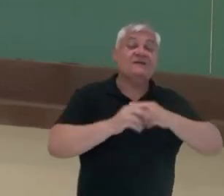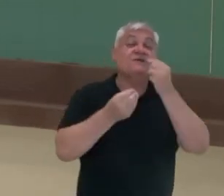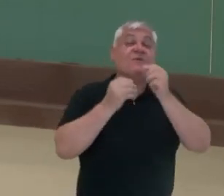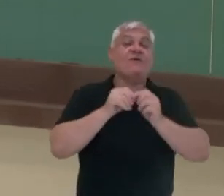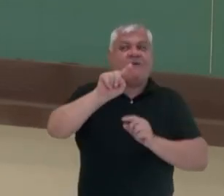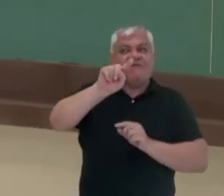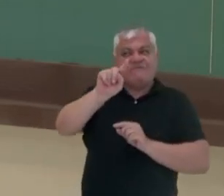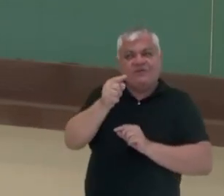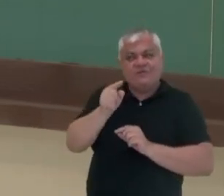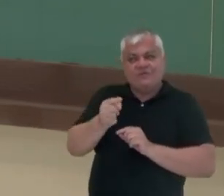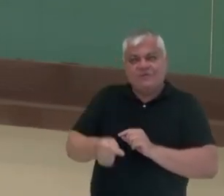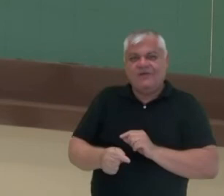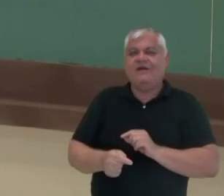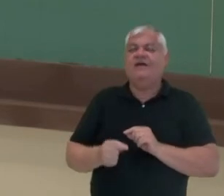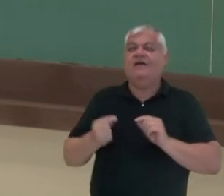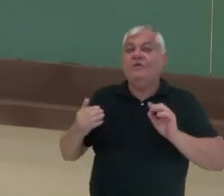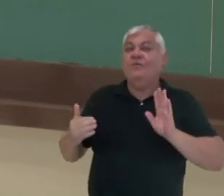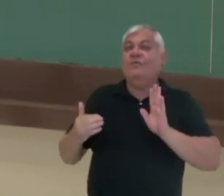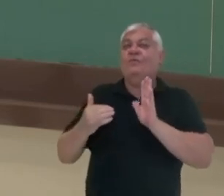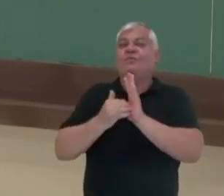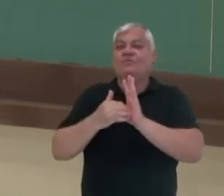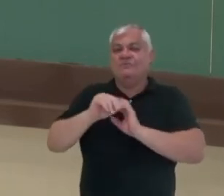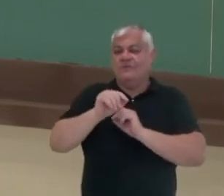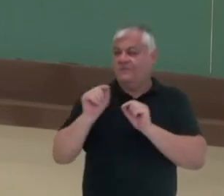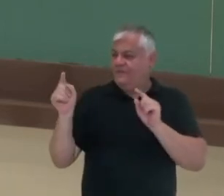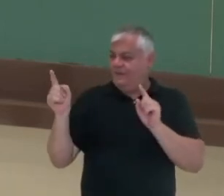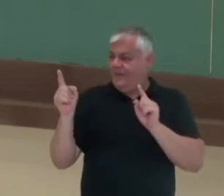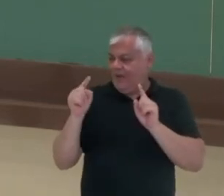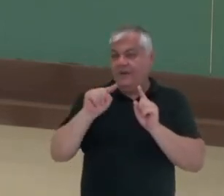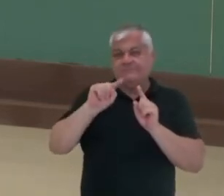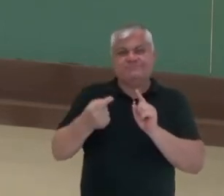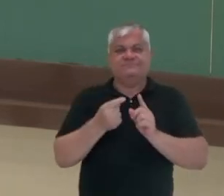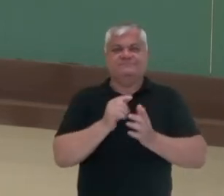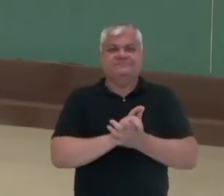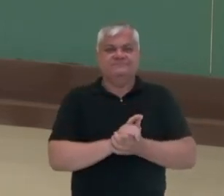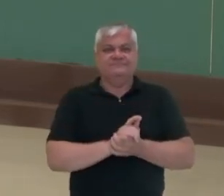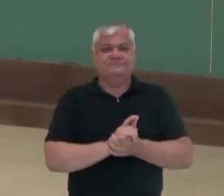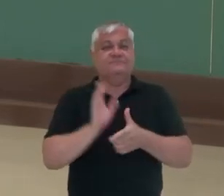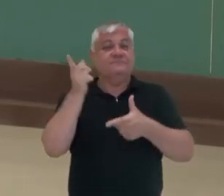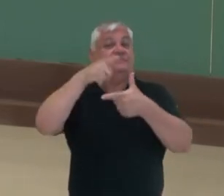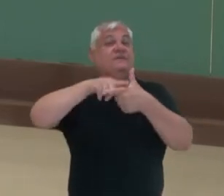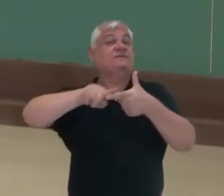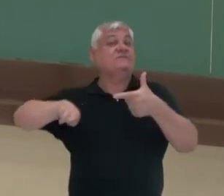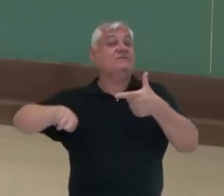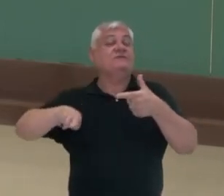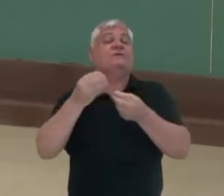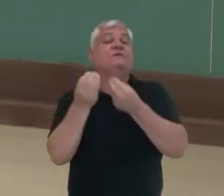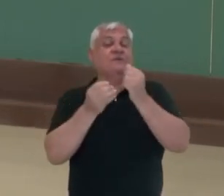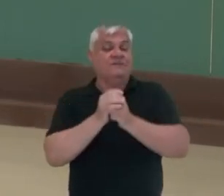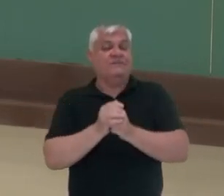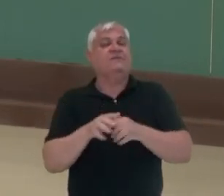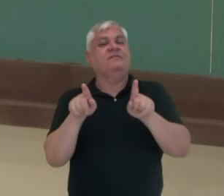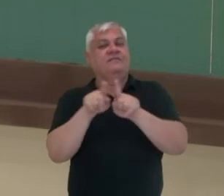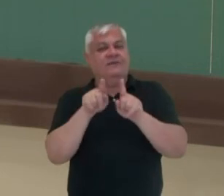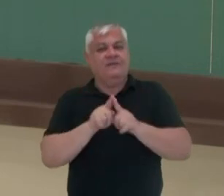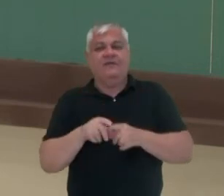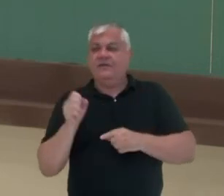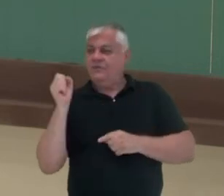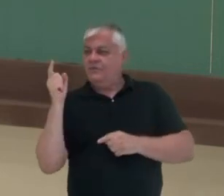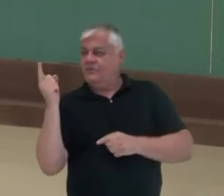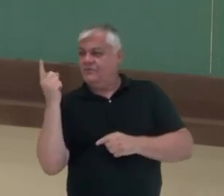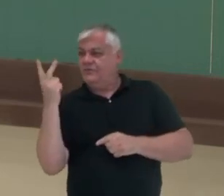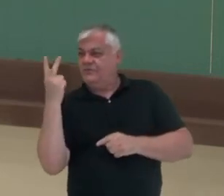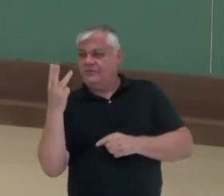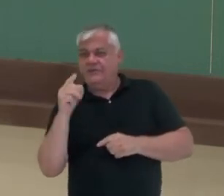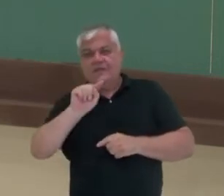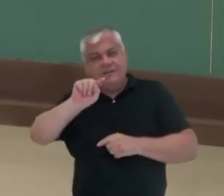esqueço a vírgula, no final eu conto casas. Aqui para dividir, eu sempre tenho que trabalhar com casas iguais,